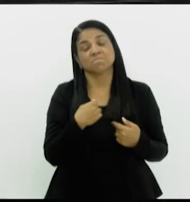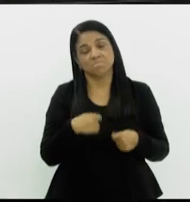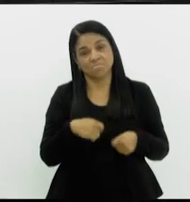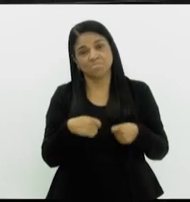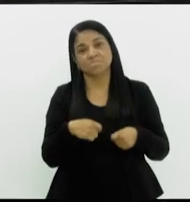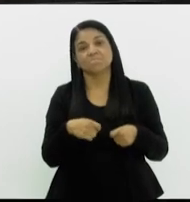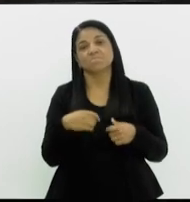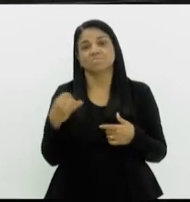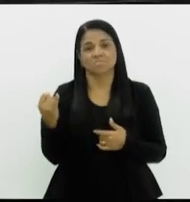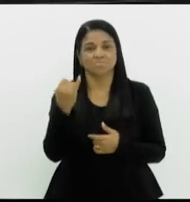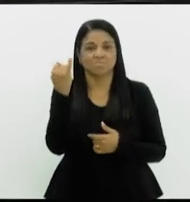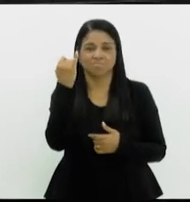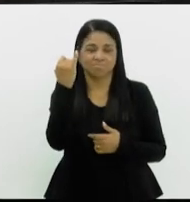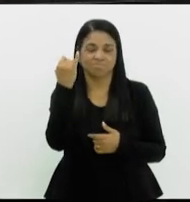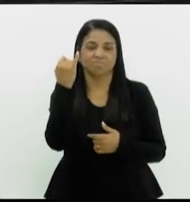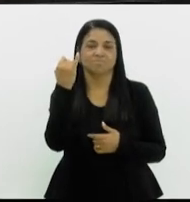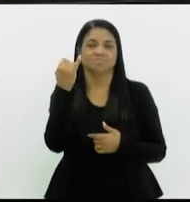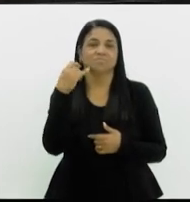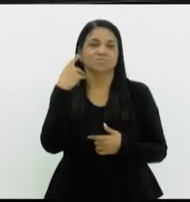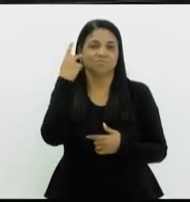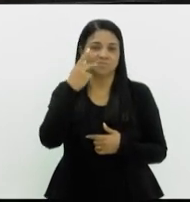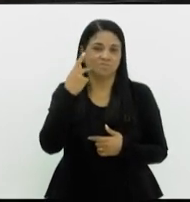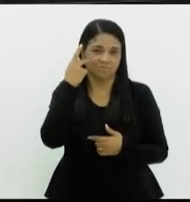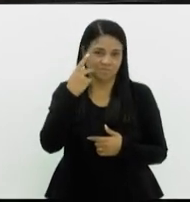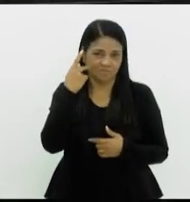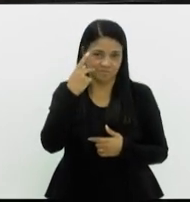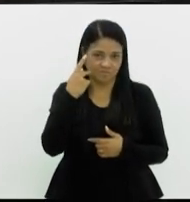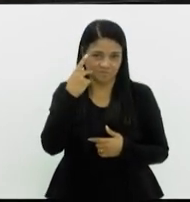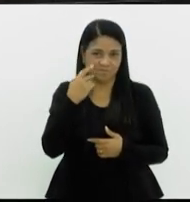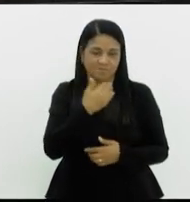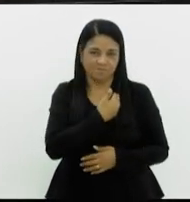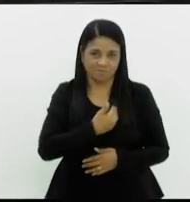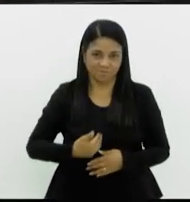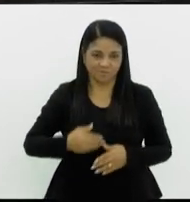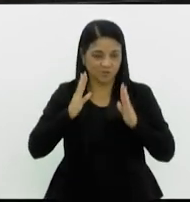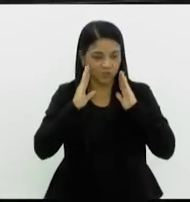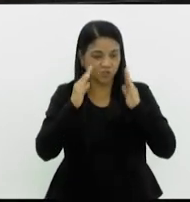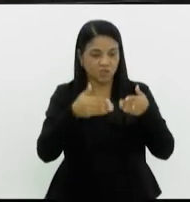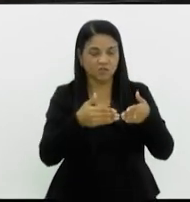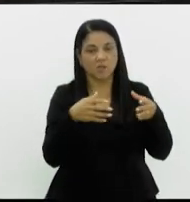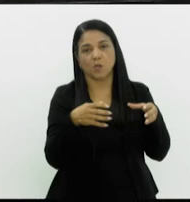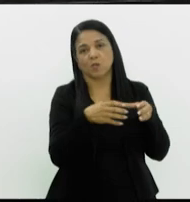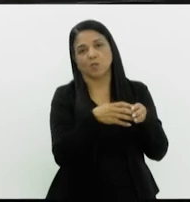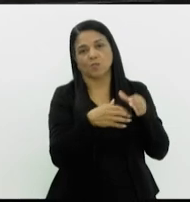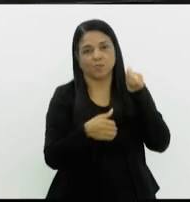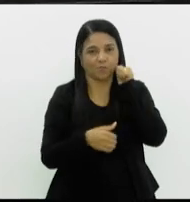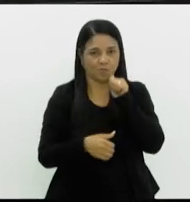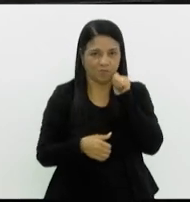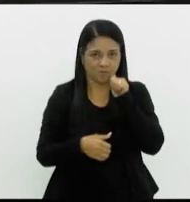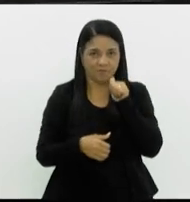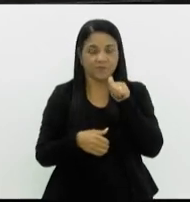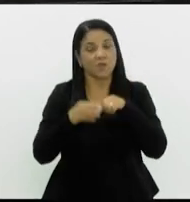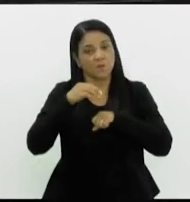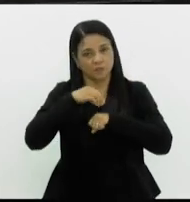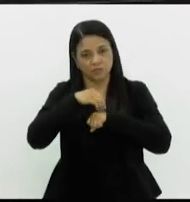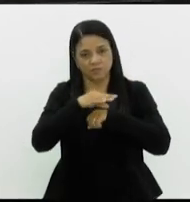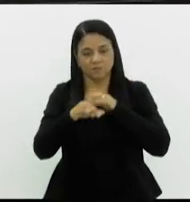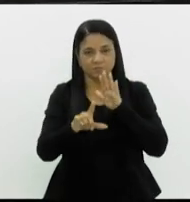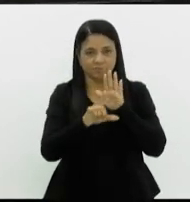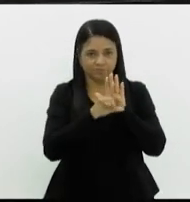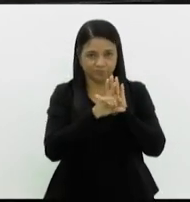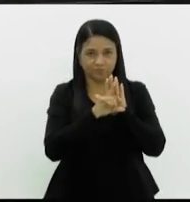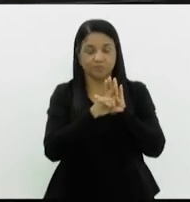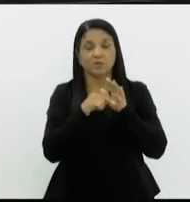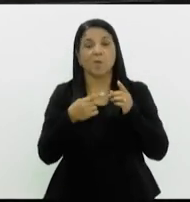necessárias e importantes para políticas públicas direcionadas às mulheres. Por isso, essa é uma indicação legislativa